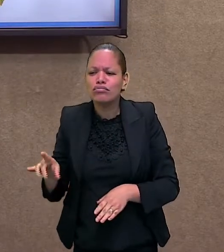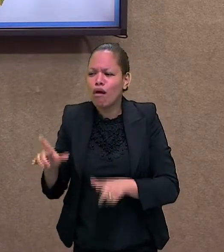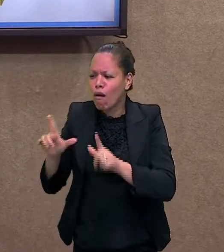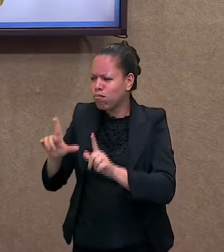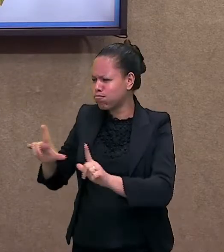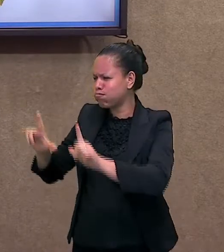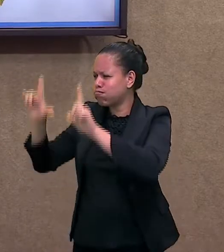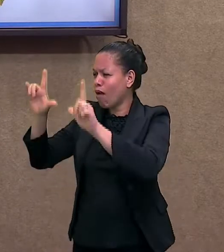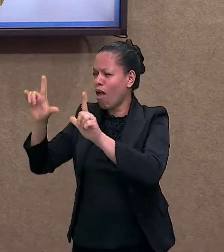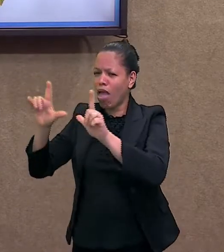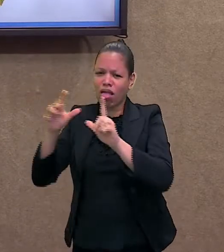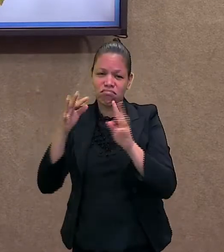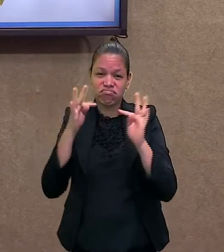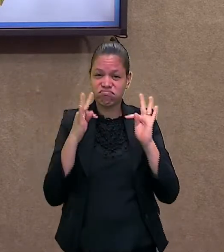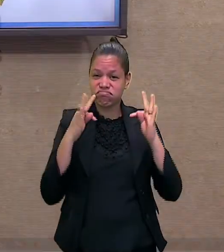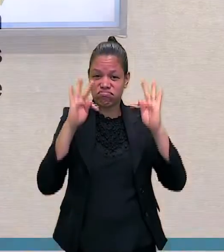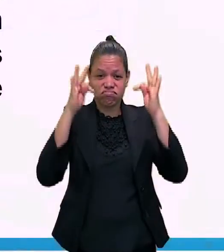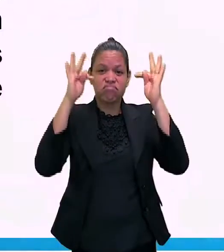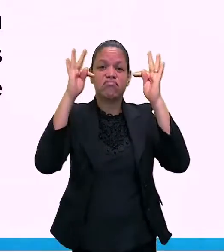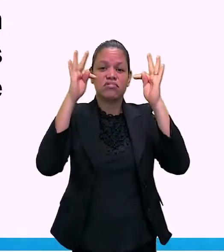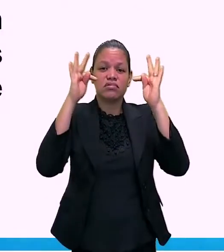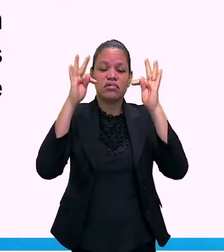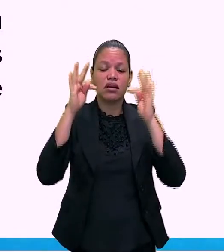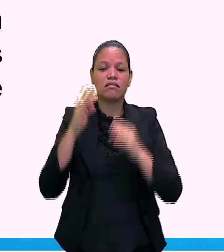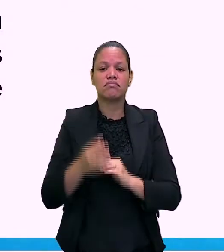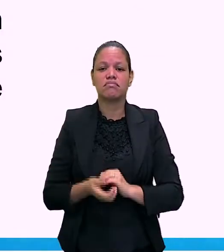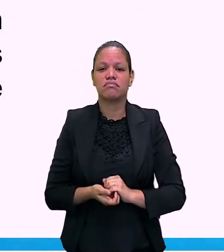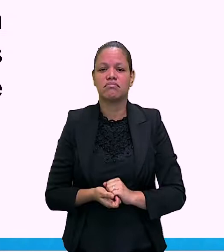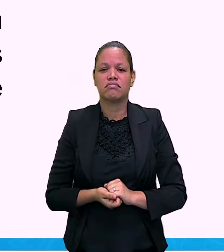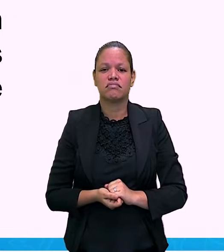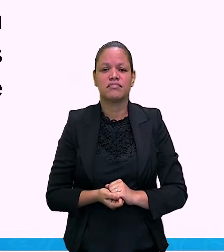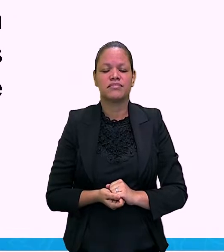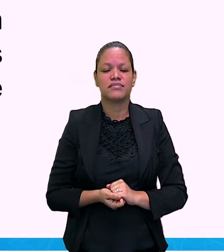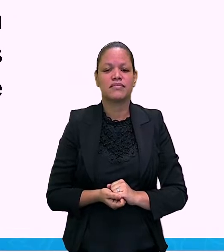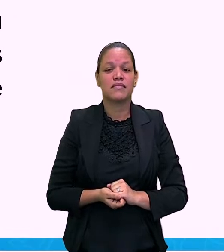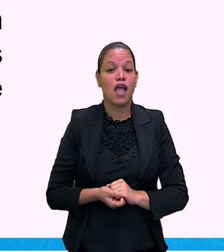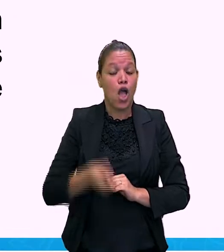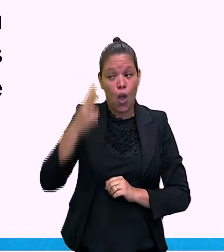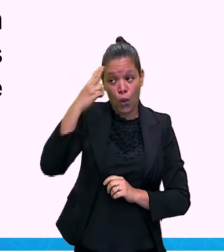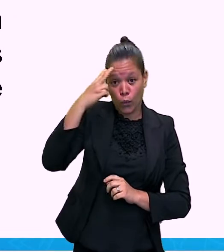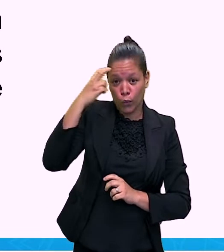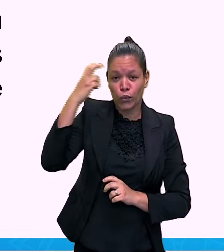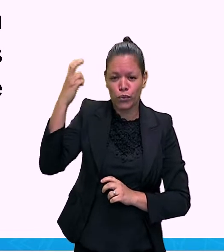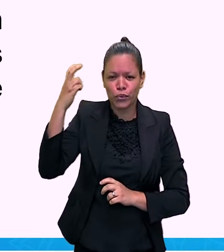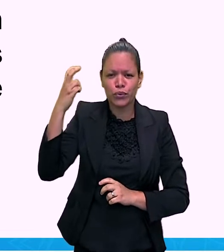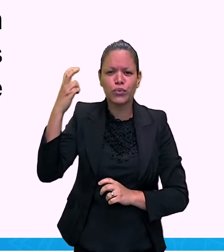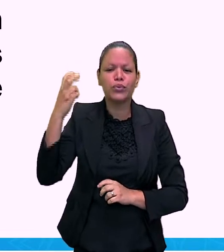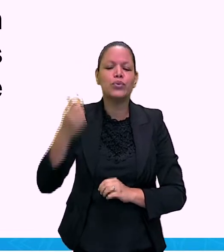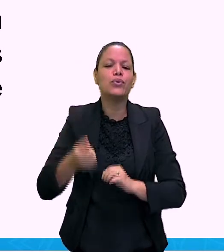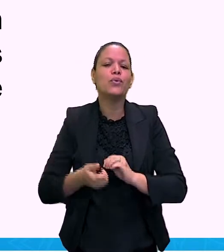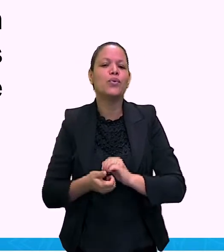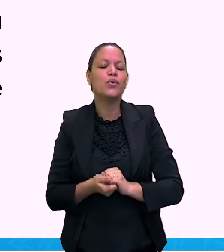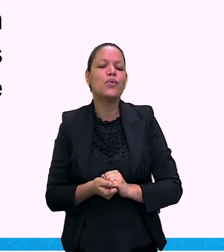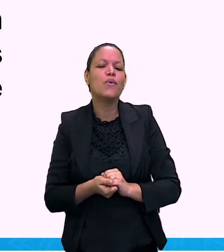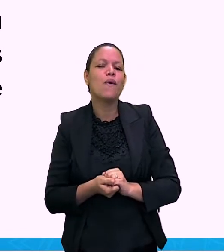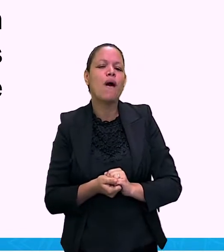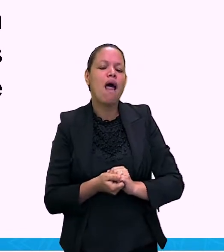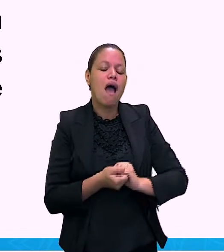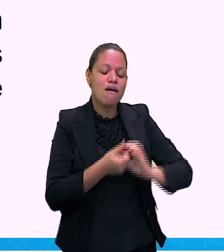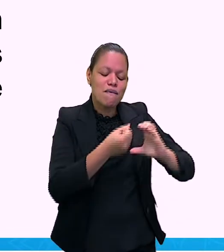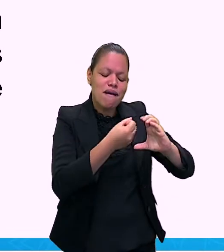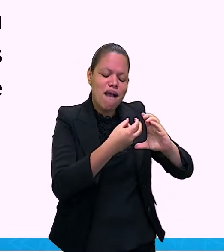no finalzinho fala o seguinte, vamos continuar acompanhando, que a cultura é um desses